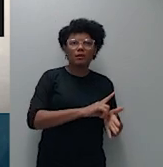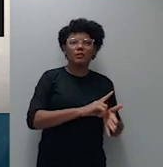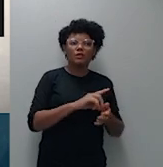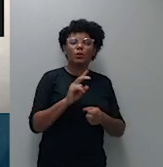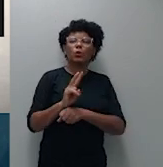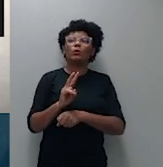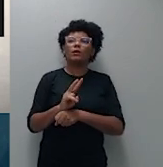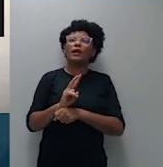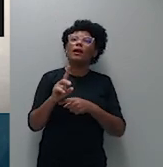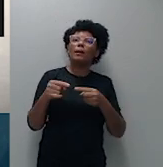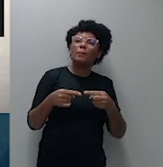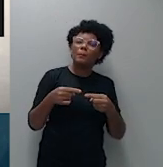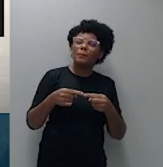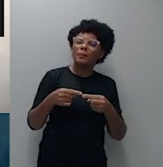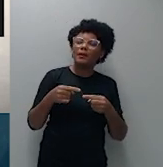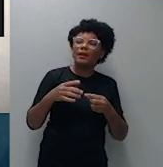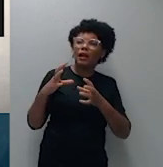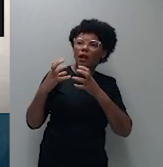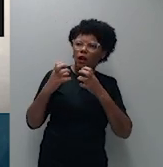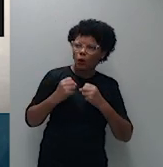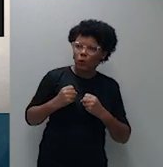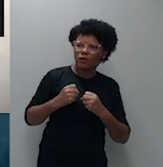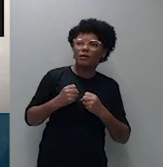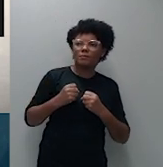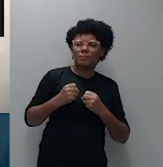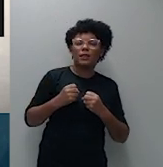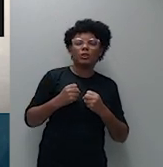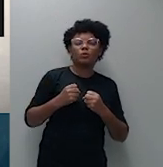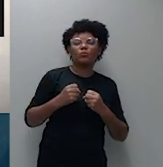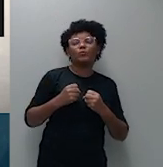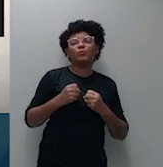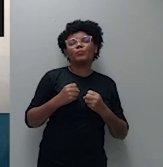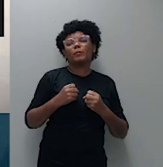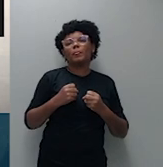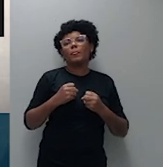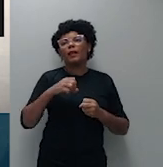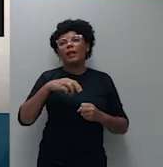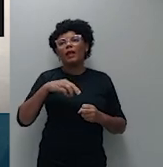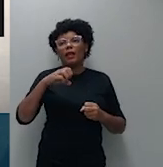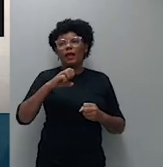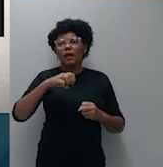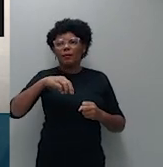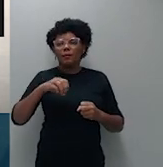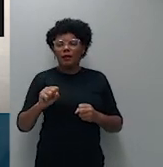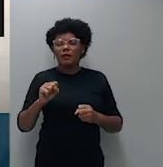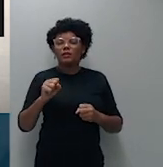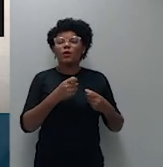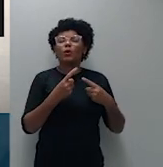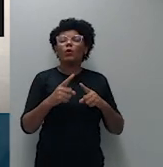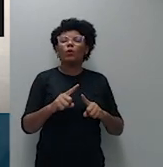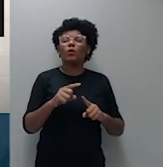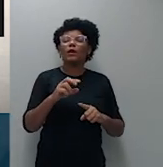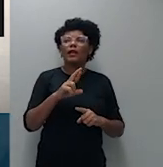antecipação de tutela para aplicar a medida de acolhimento institucional infantil em inglês